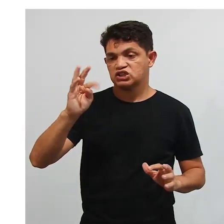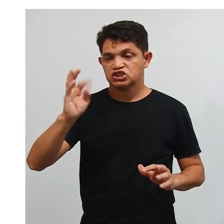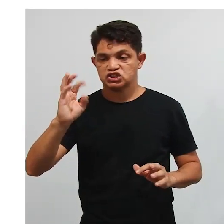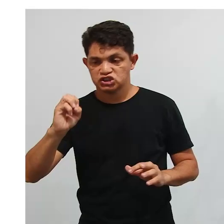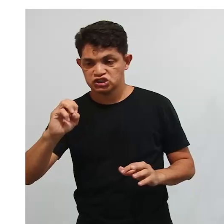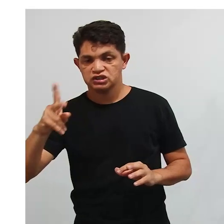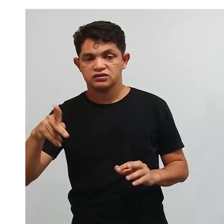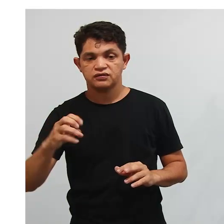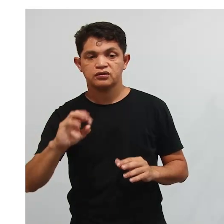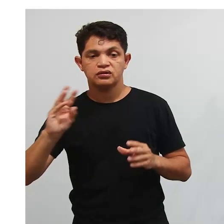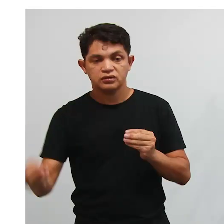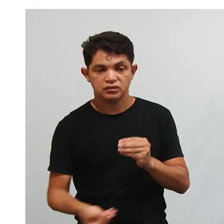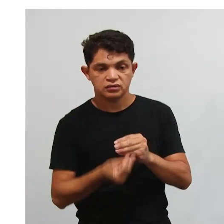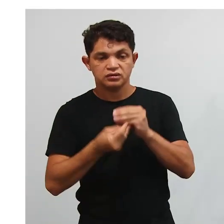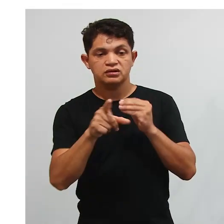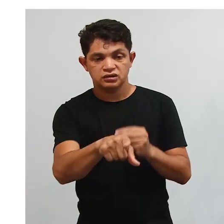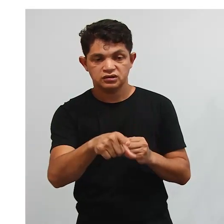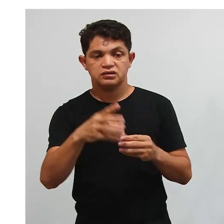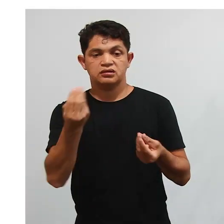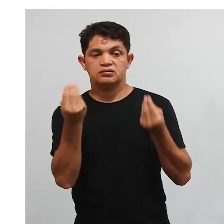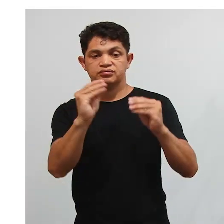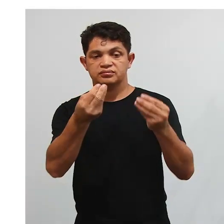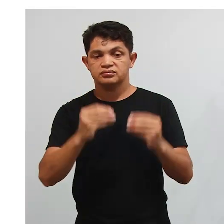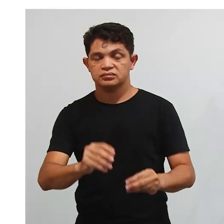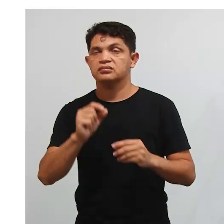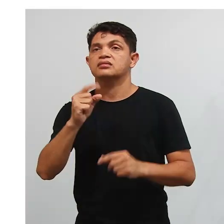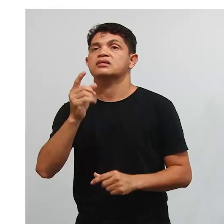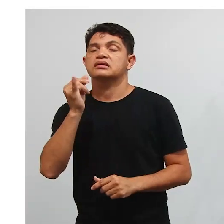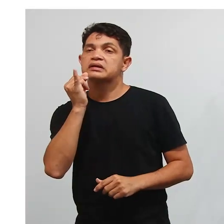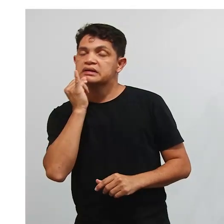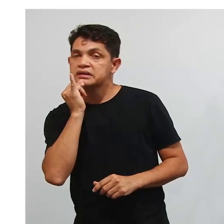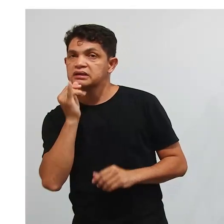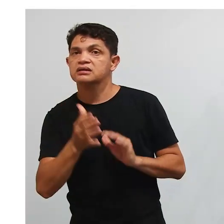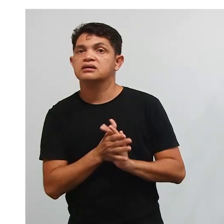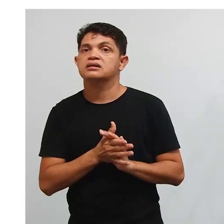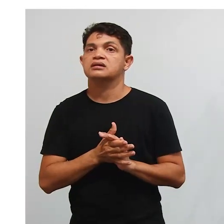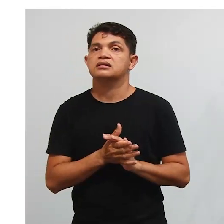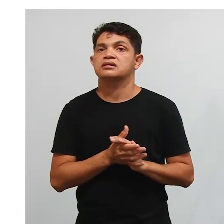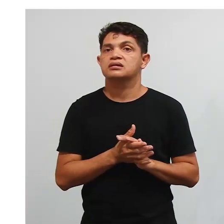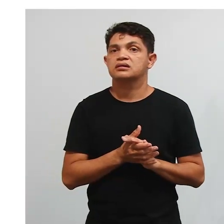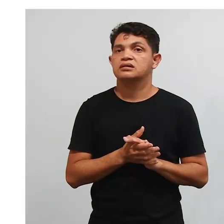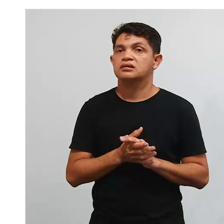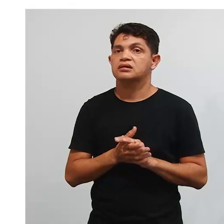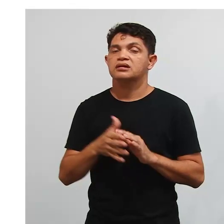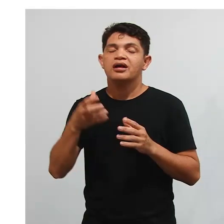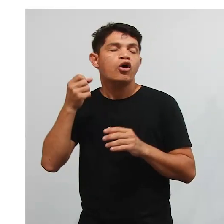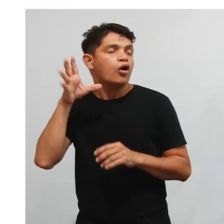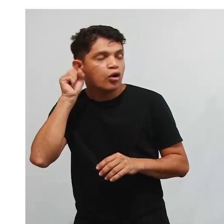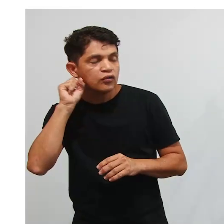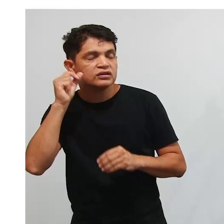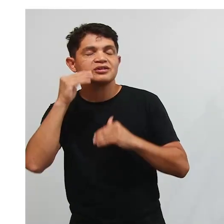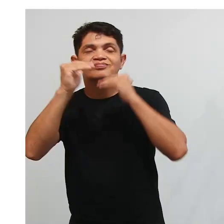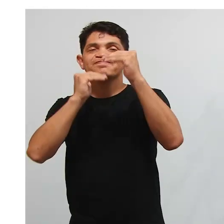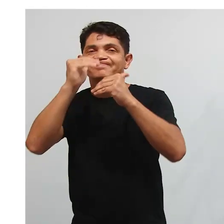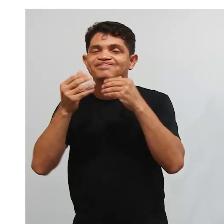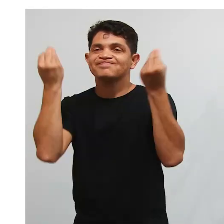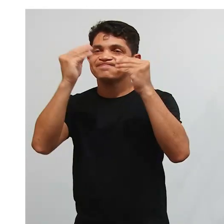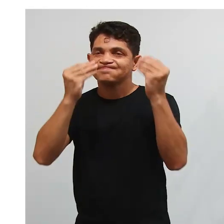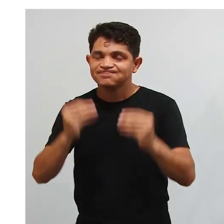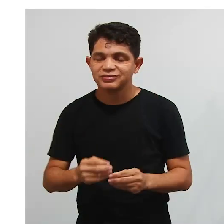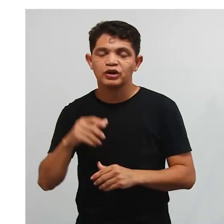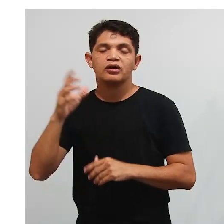verificou lá né na abordagem descritiva eh a uberdade descritiva ela usa bastante